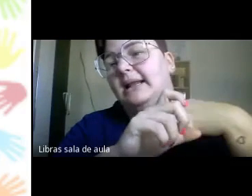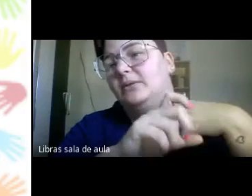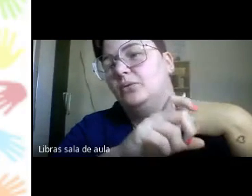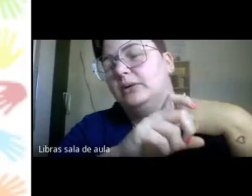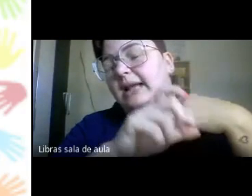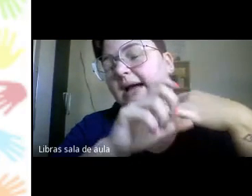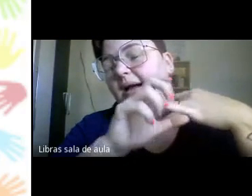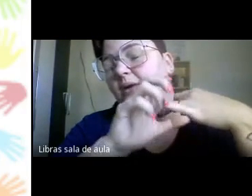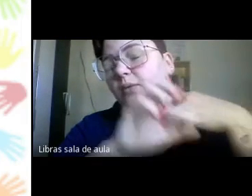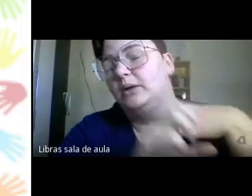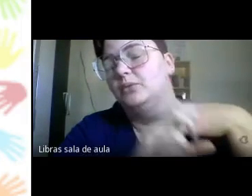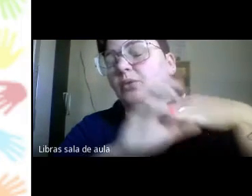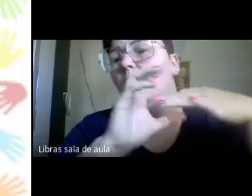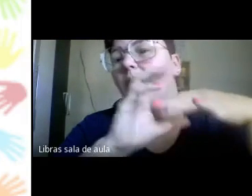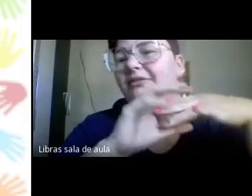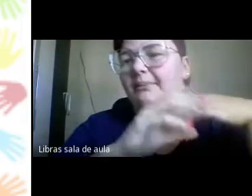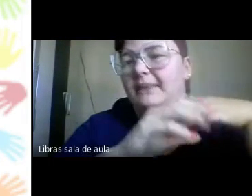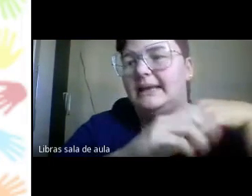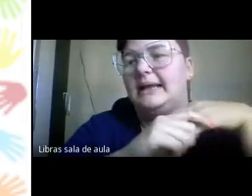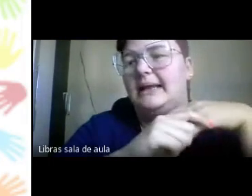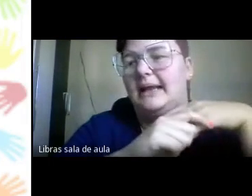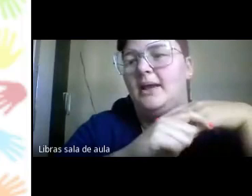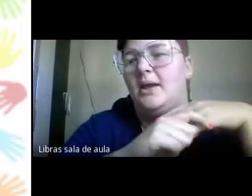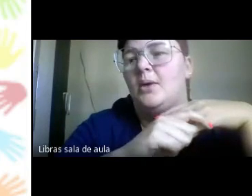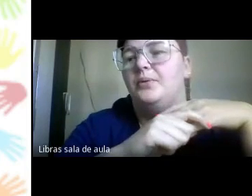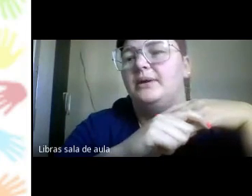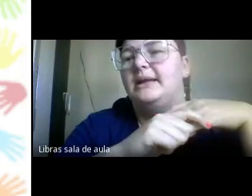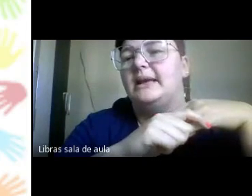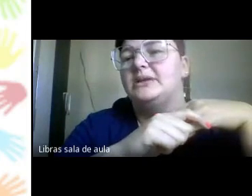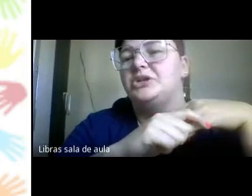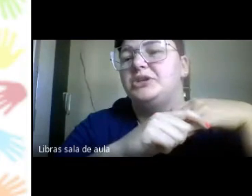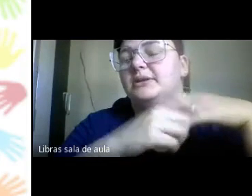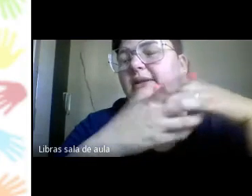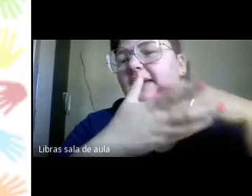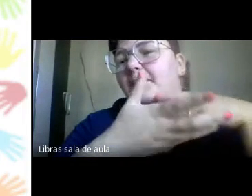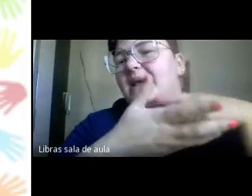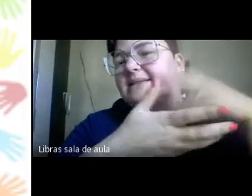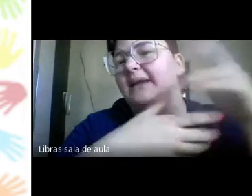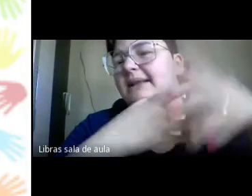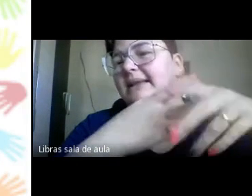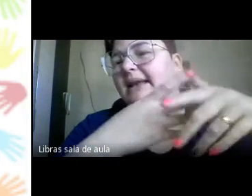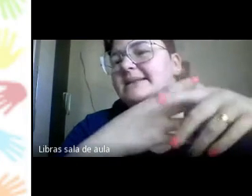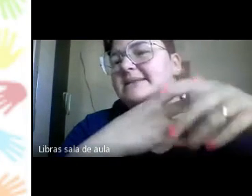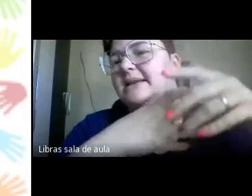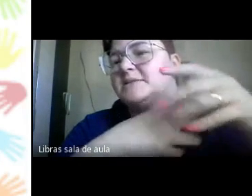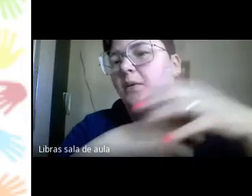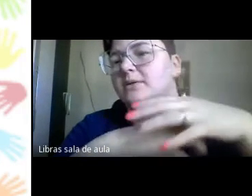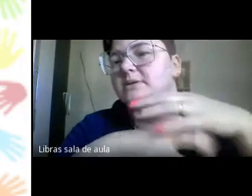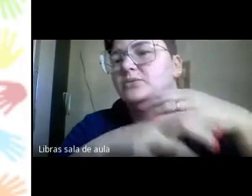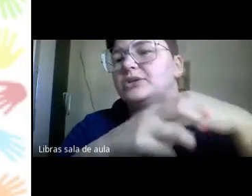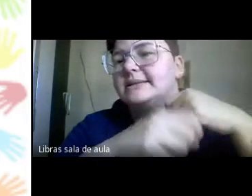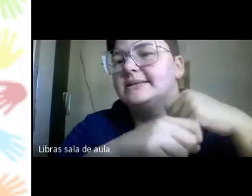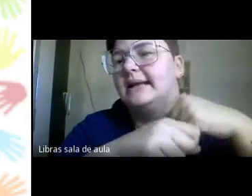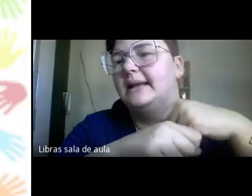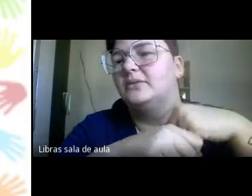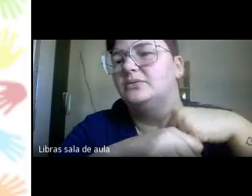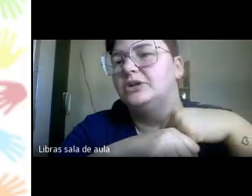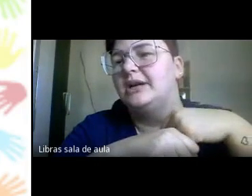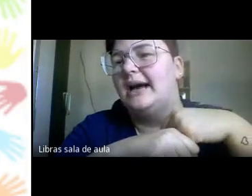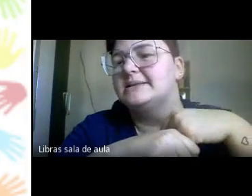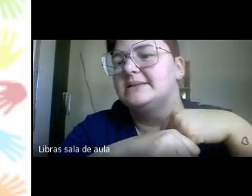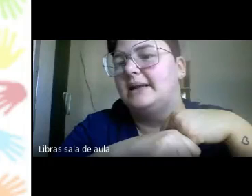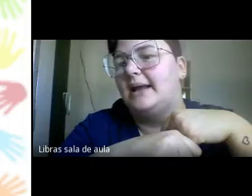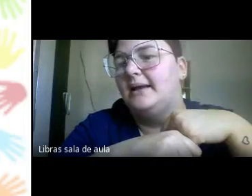agora do aluno com a família, né, porque a gente tem que pensar em materiais que eles possam utilizar dentro